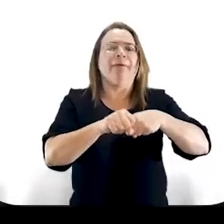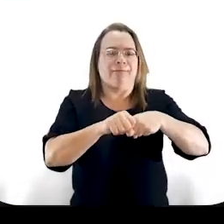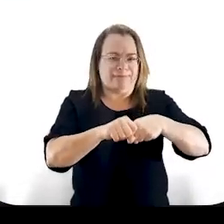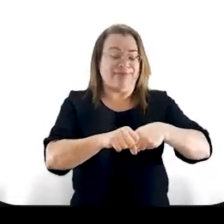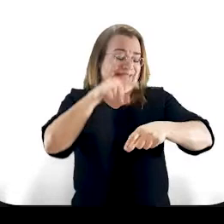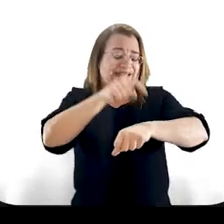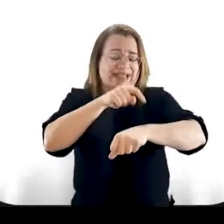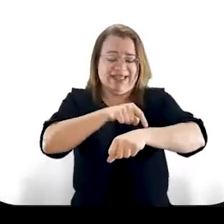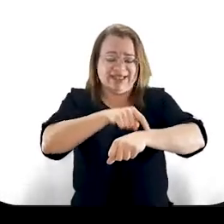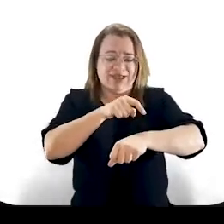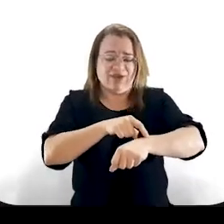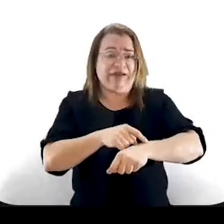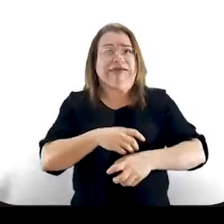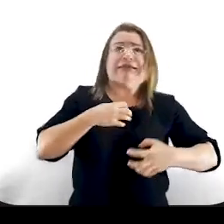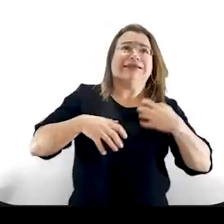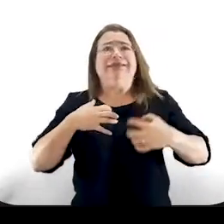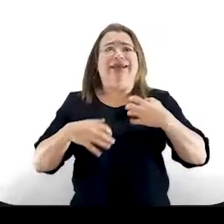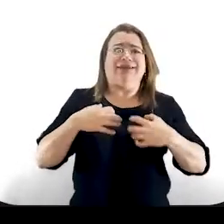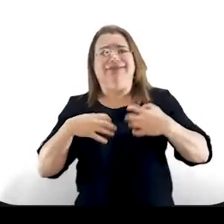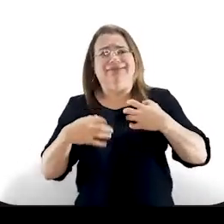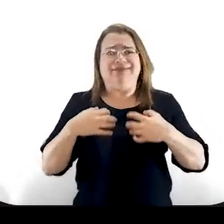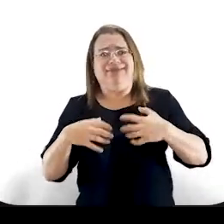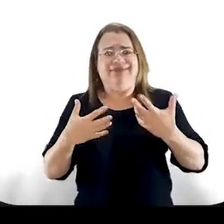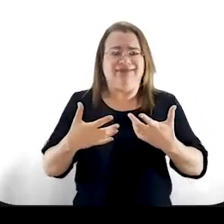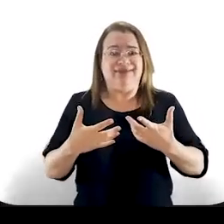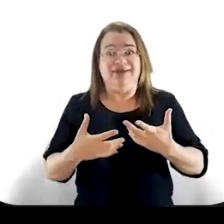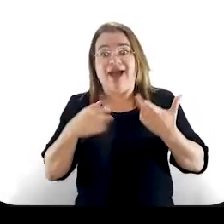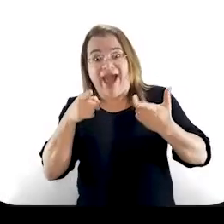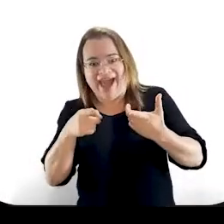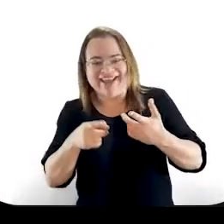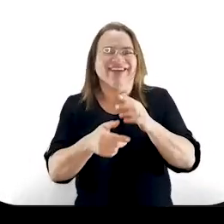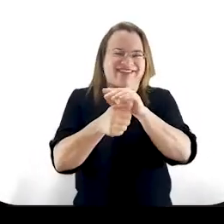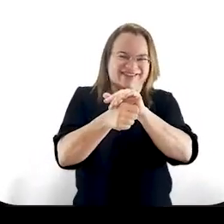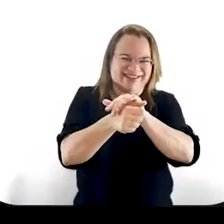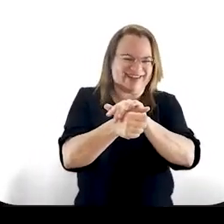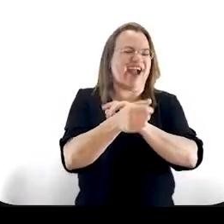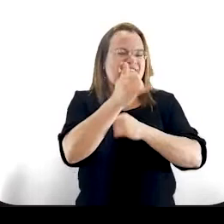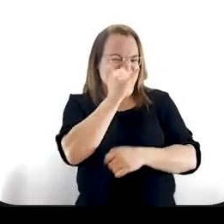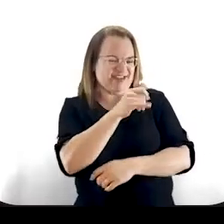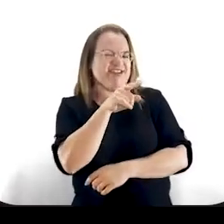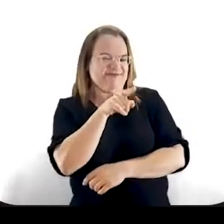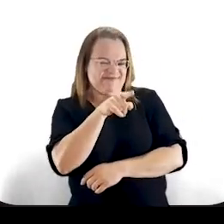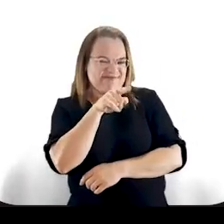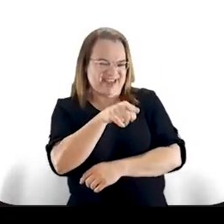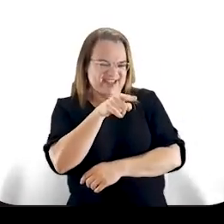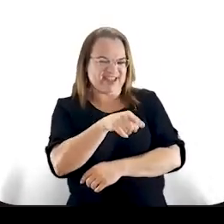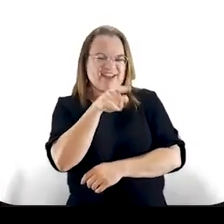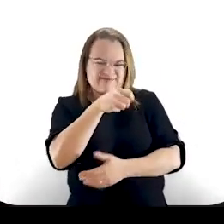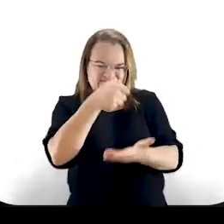Nessa hora que ele ficou agoniado, ai, ai, ai, ai, ai, ai, ai, apareceu o cágado. Ah, eu não disse que você